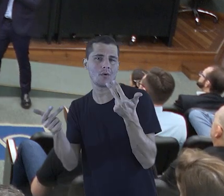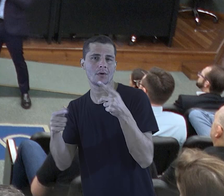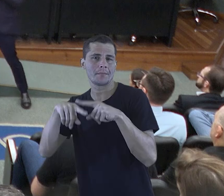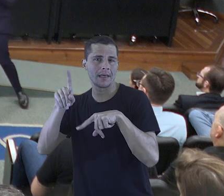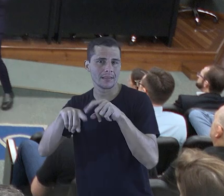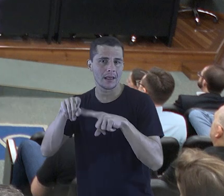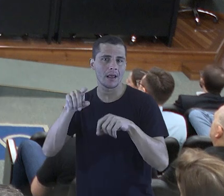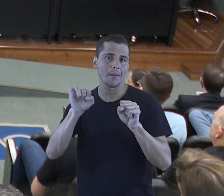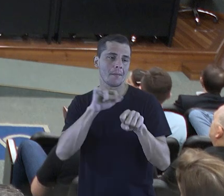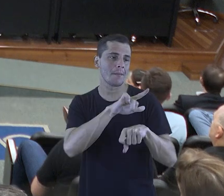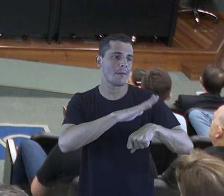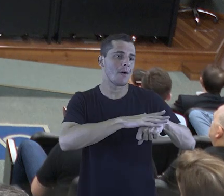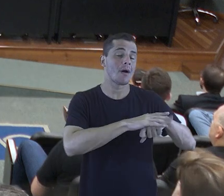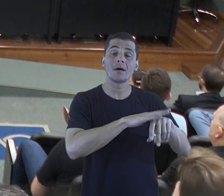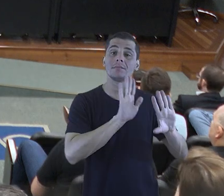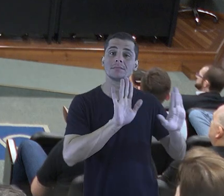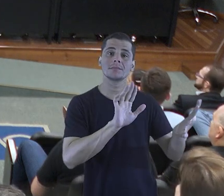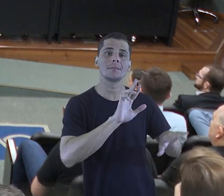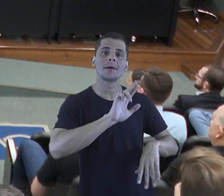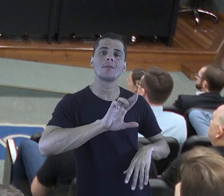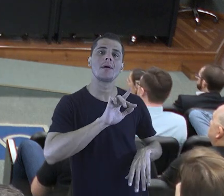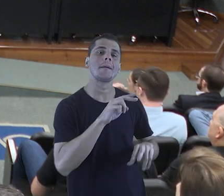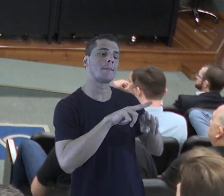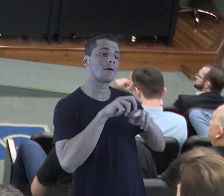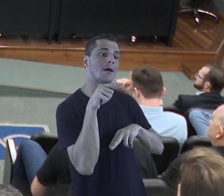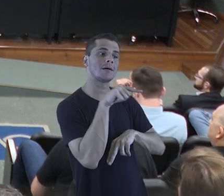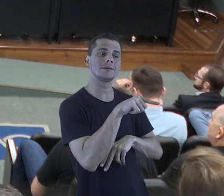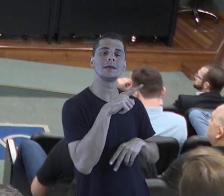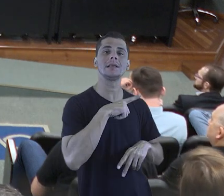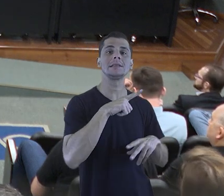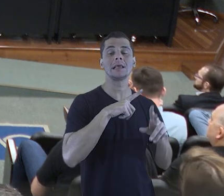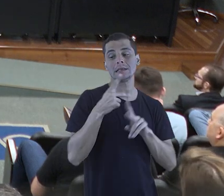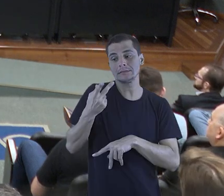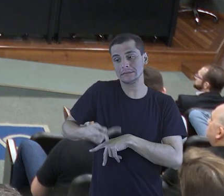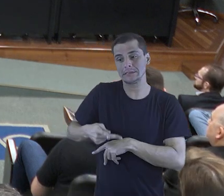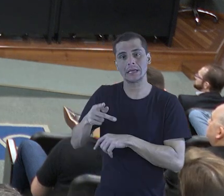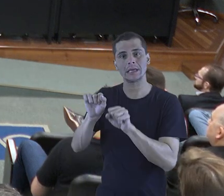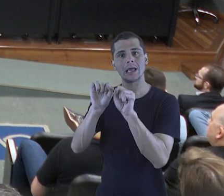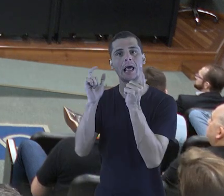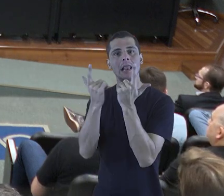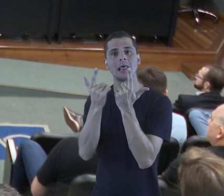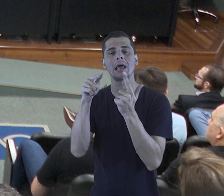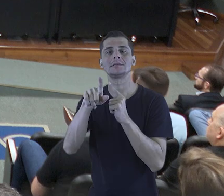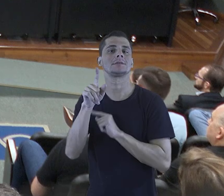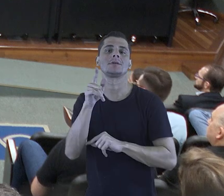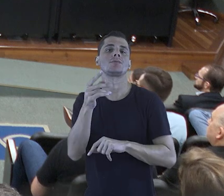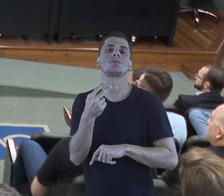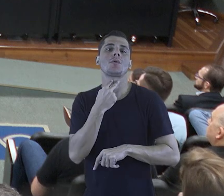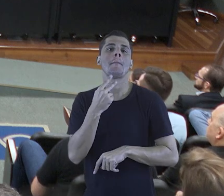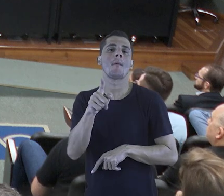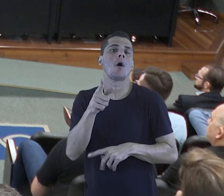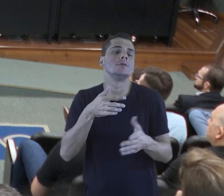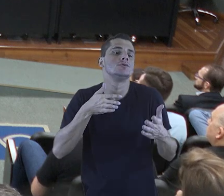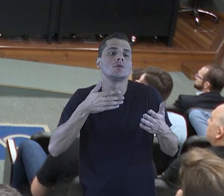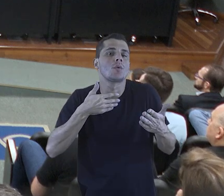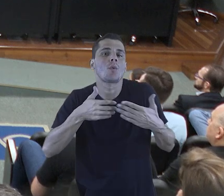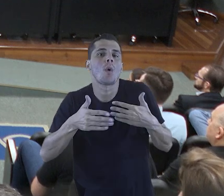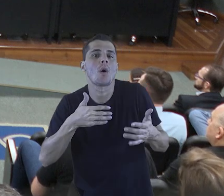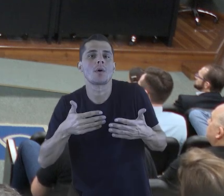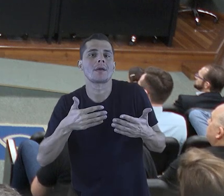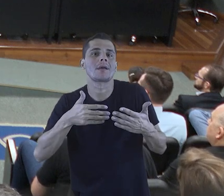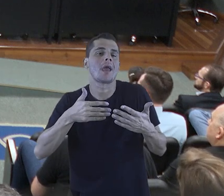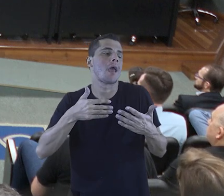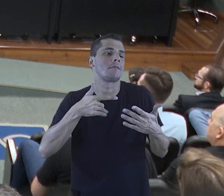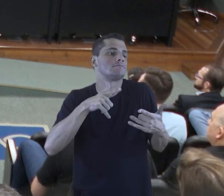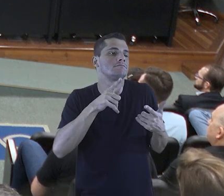da Assembleia. E ele pode? Não, por quê? Porque tem um processo de licitação para validar o quê? O interesse público dos